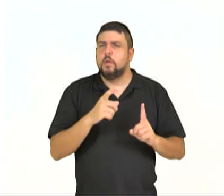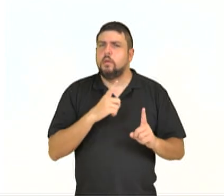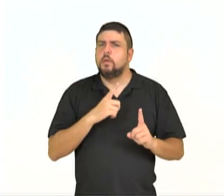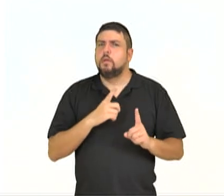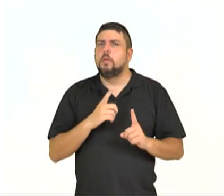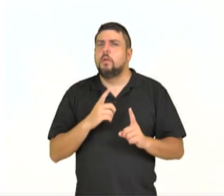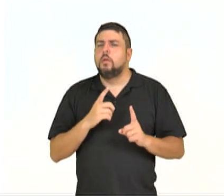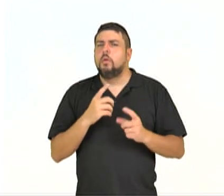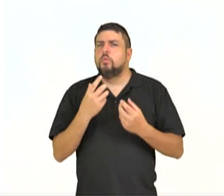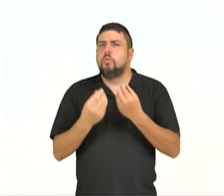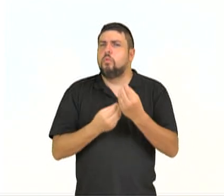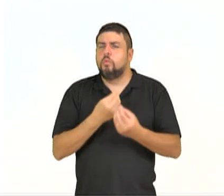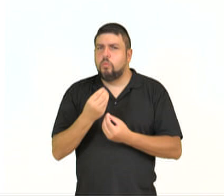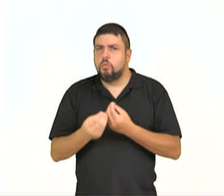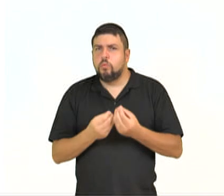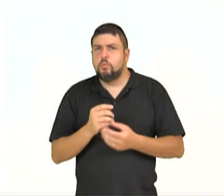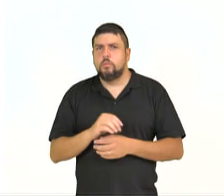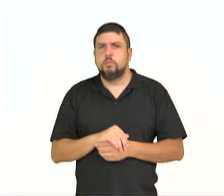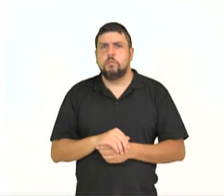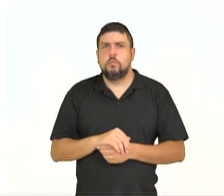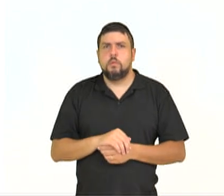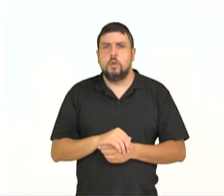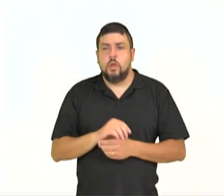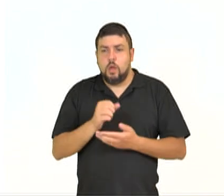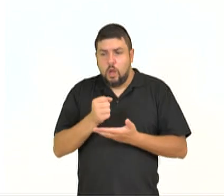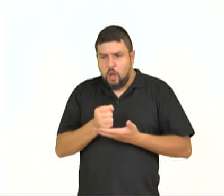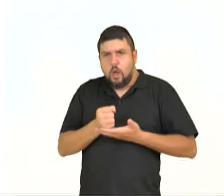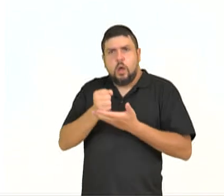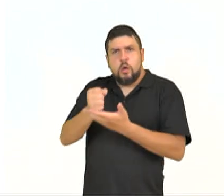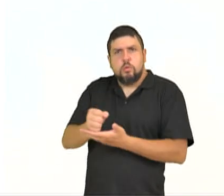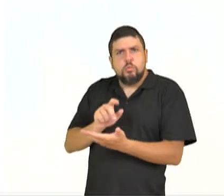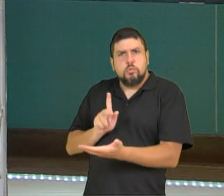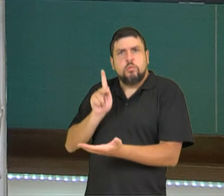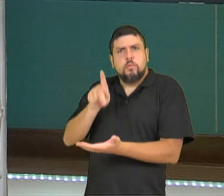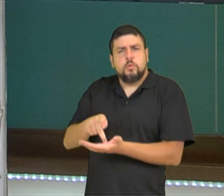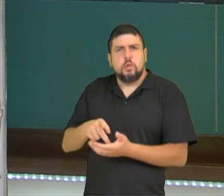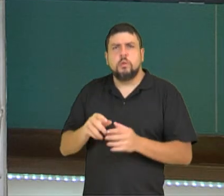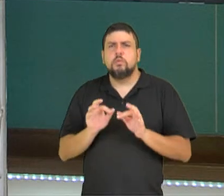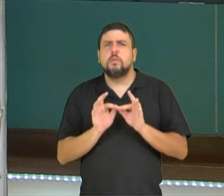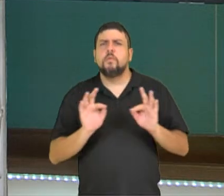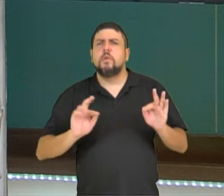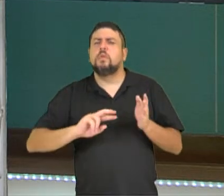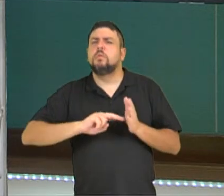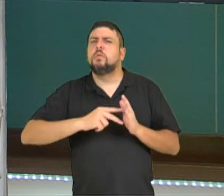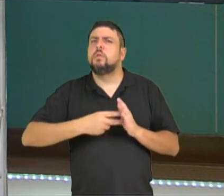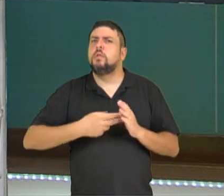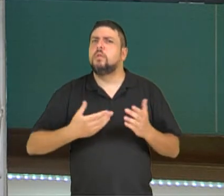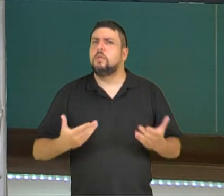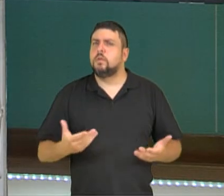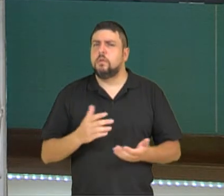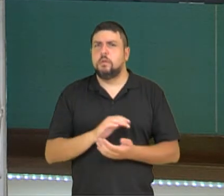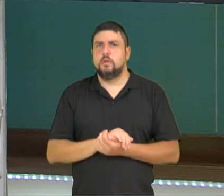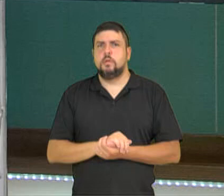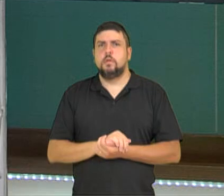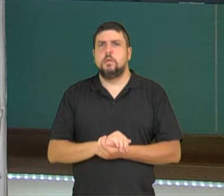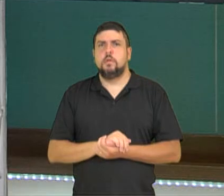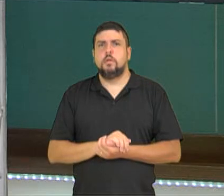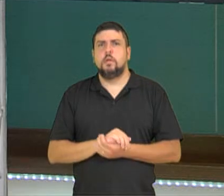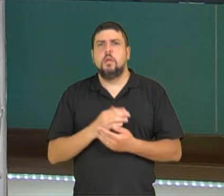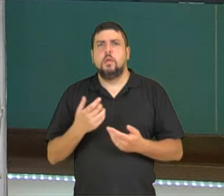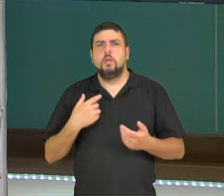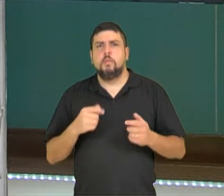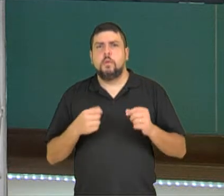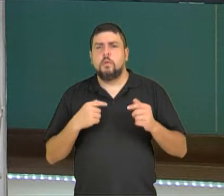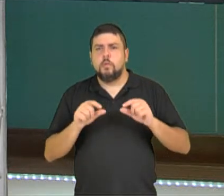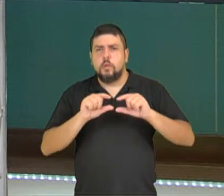opinião, o que seria ajude de verdade no final do cartaz? Antes dos logotipos e do site que